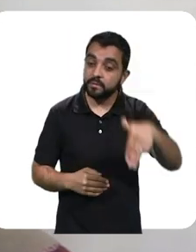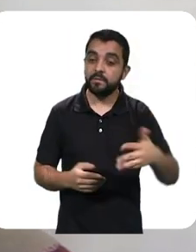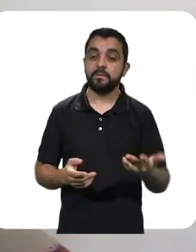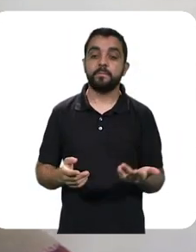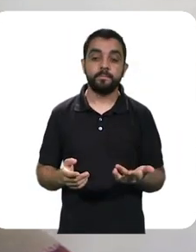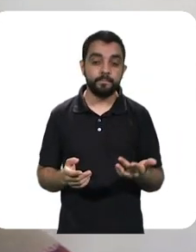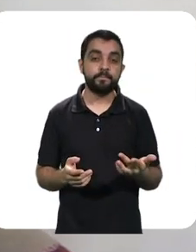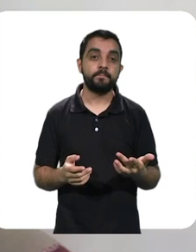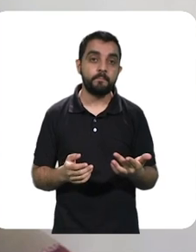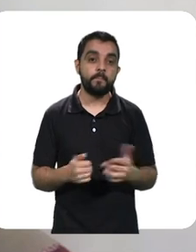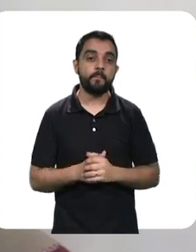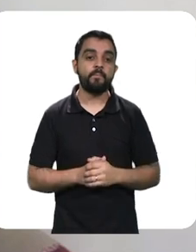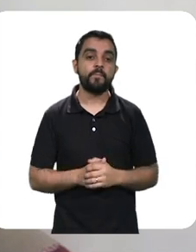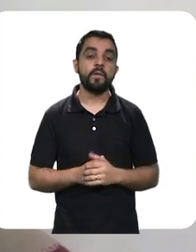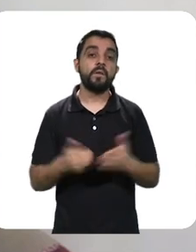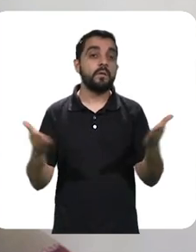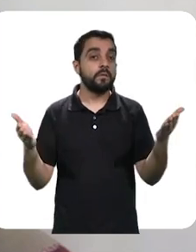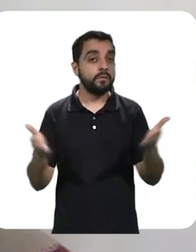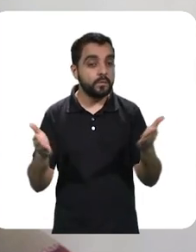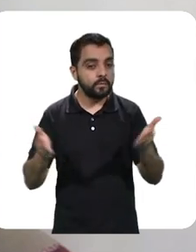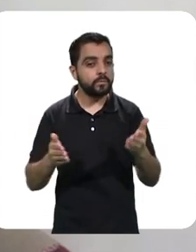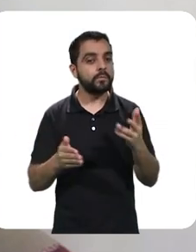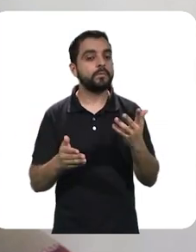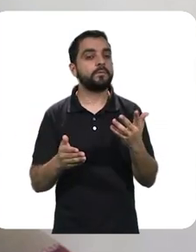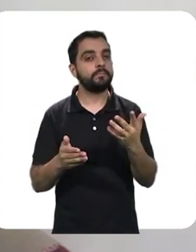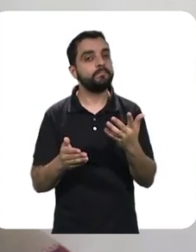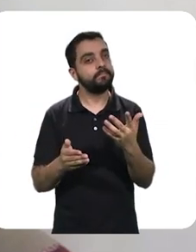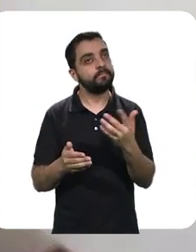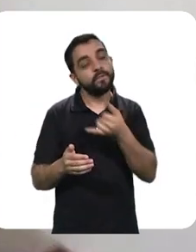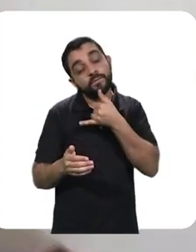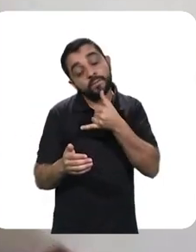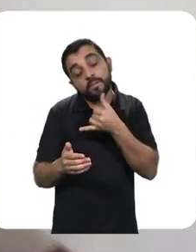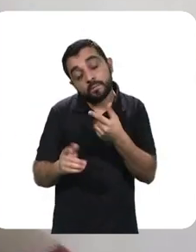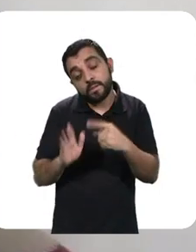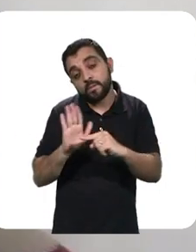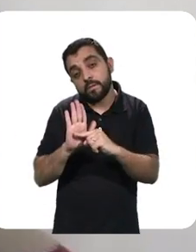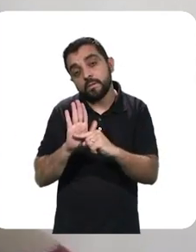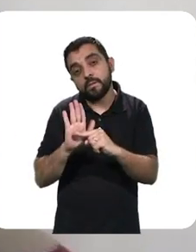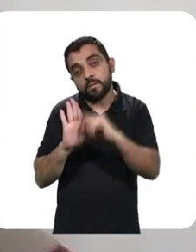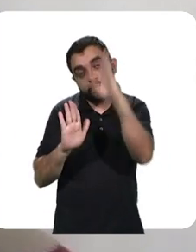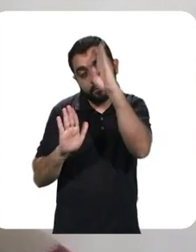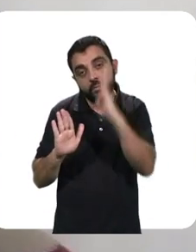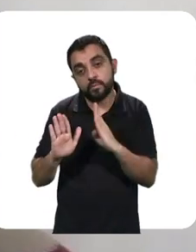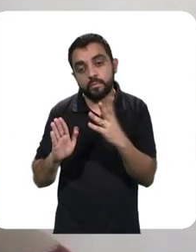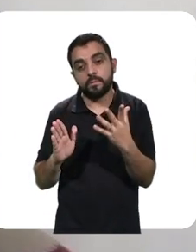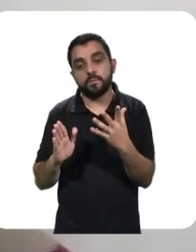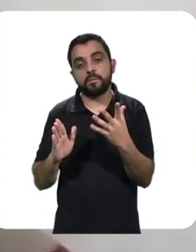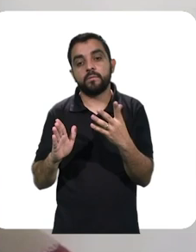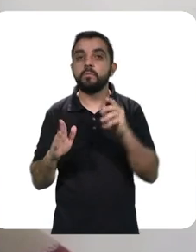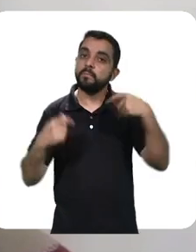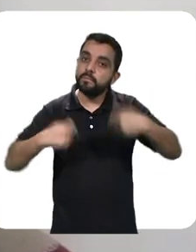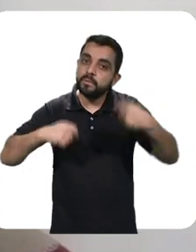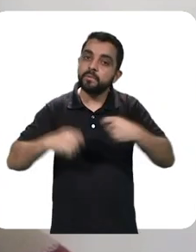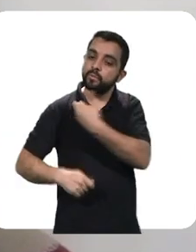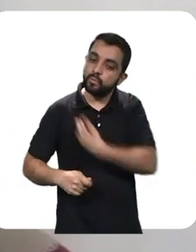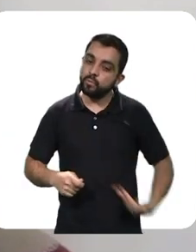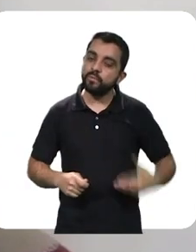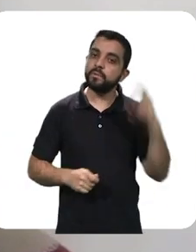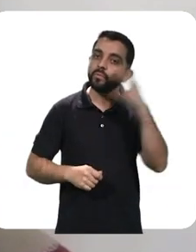e esse momento eu acho que é bastante pessimista para o nosso país, se a gente não tiver medidas